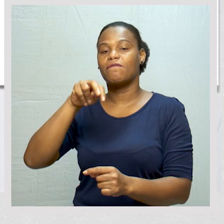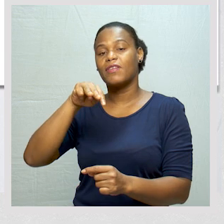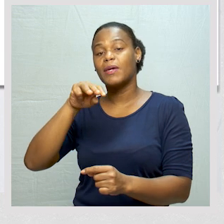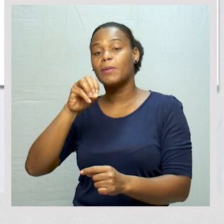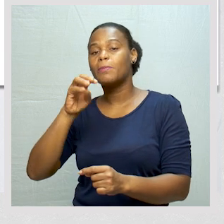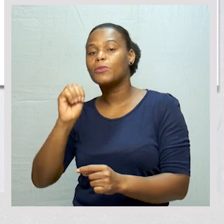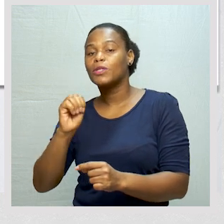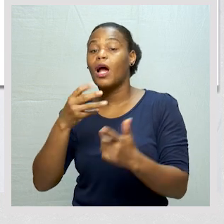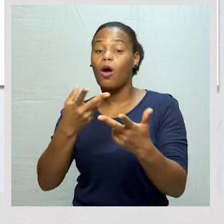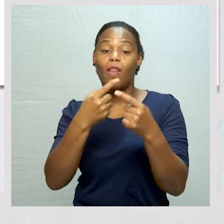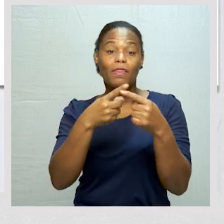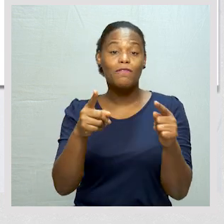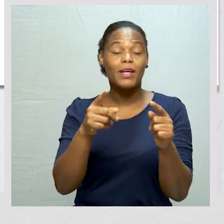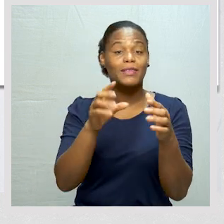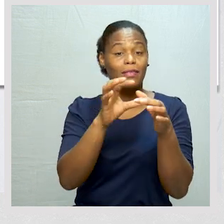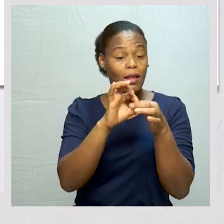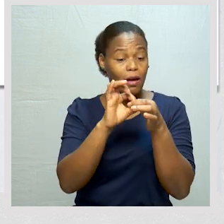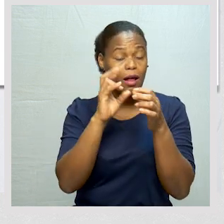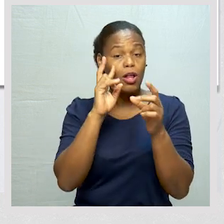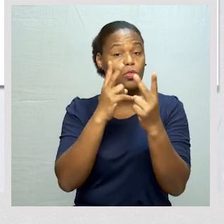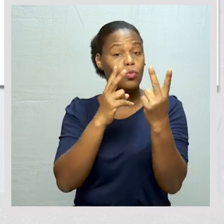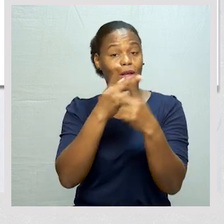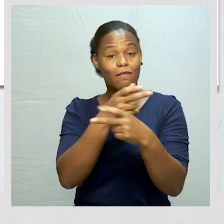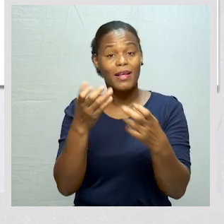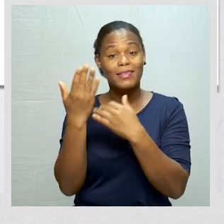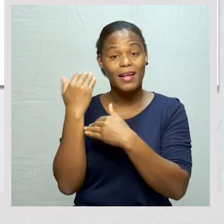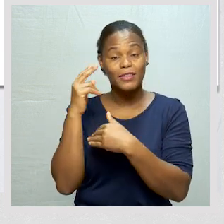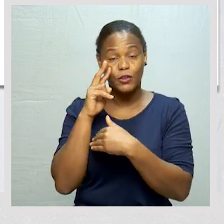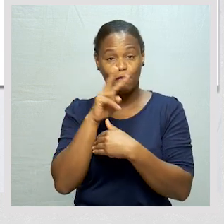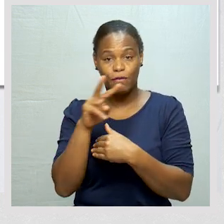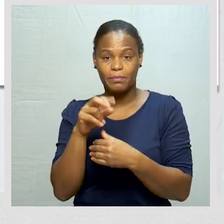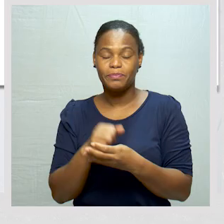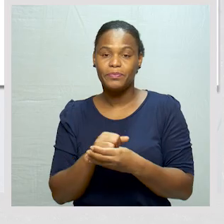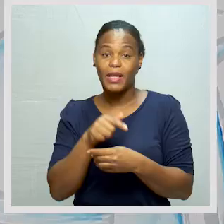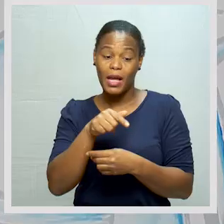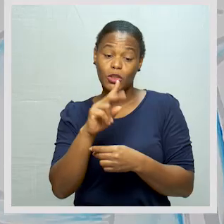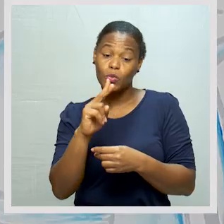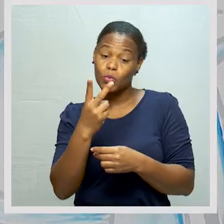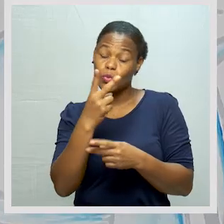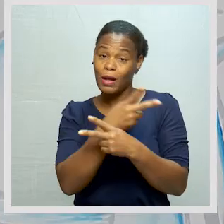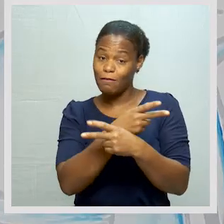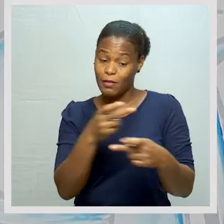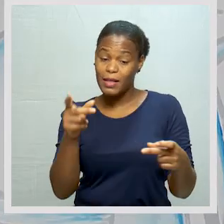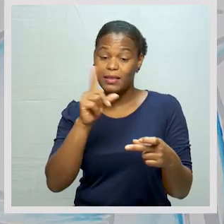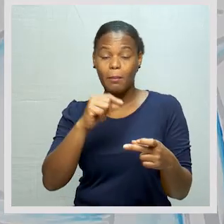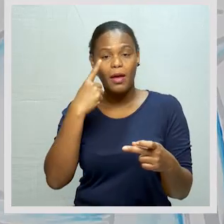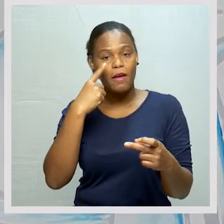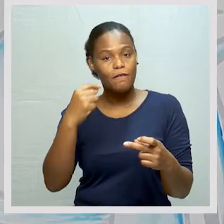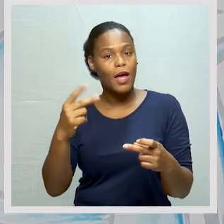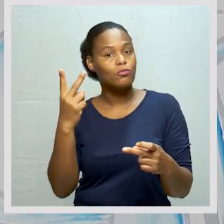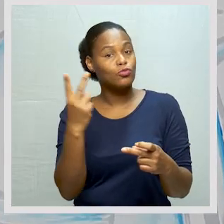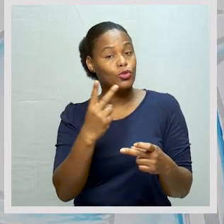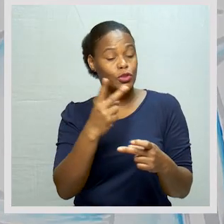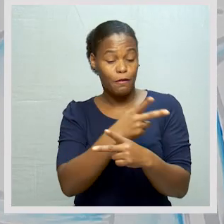a ver em relação às outras duas frases que vimos anteriormente. Então, esta segunda frase também tem dois